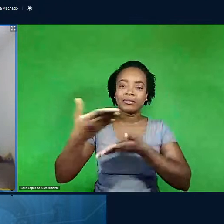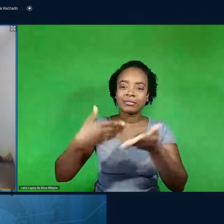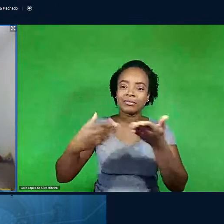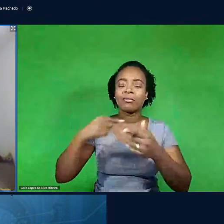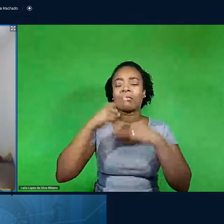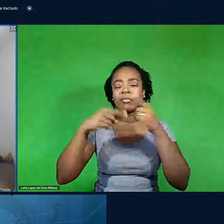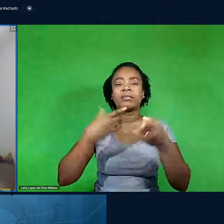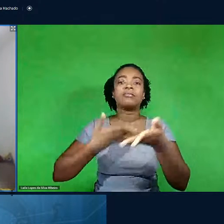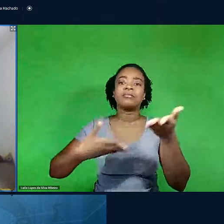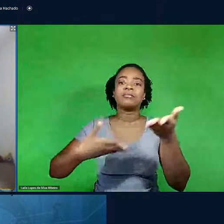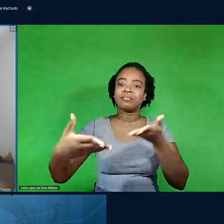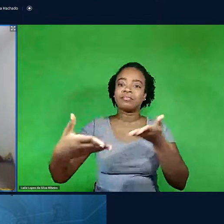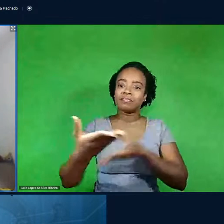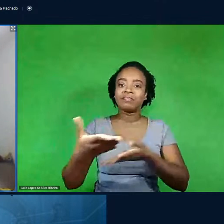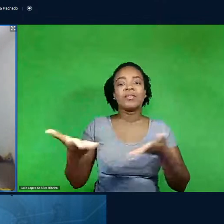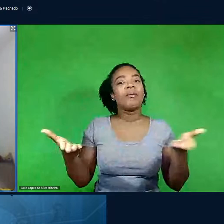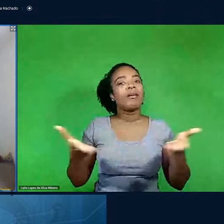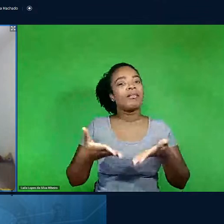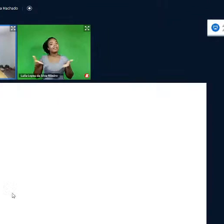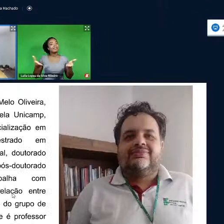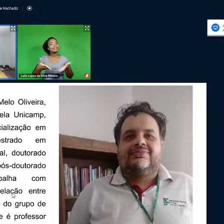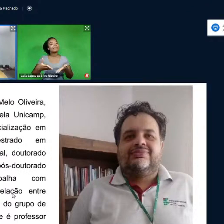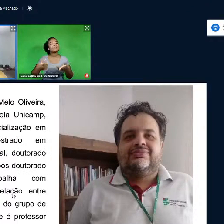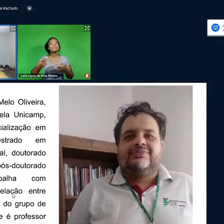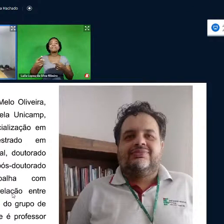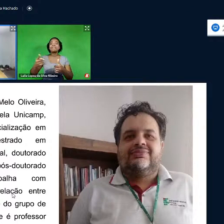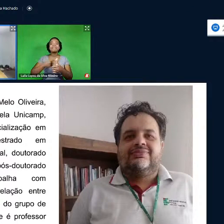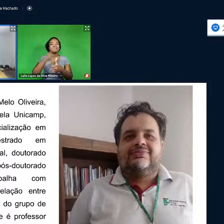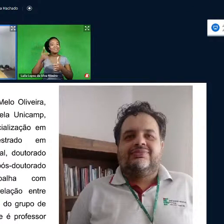o primeiro palestrante desta manhã,